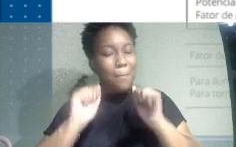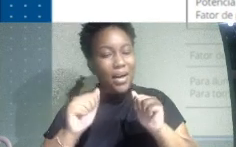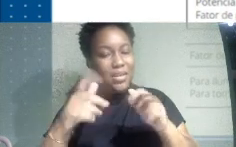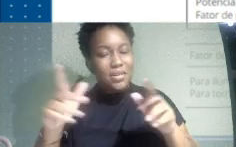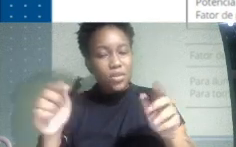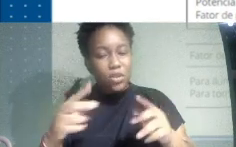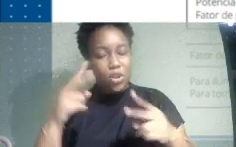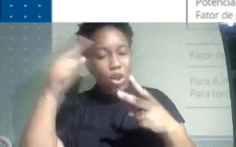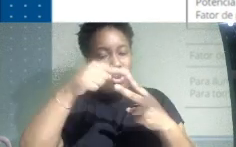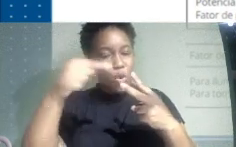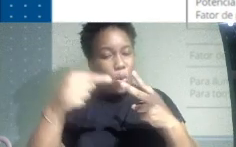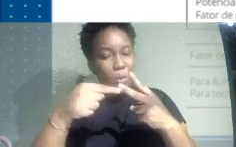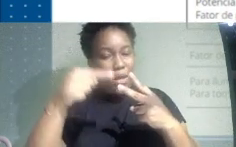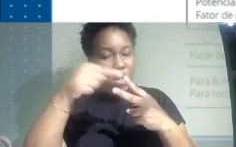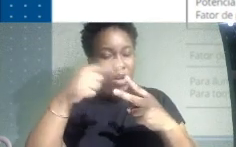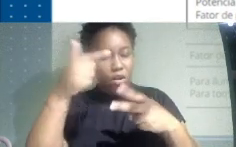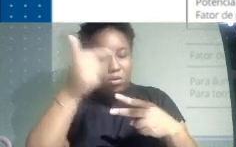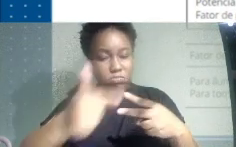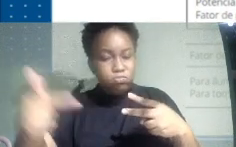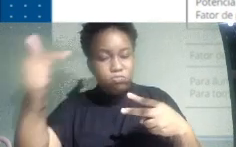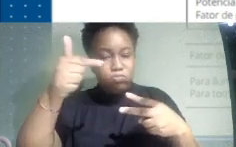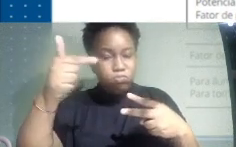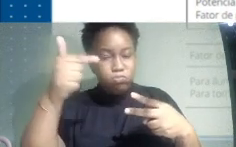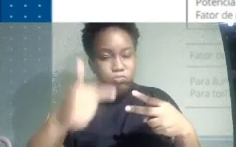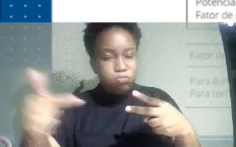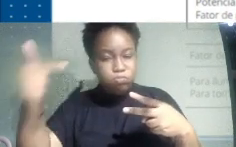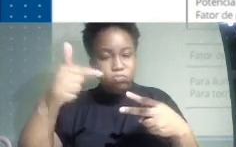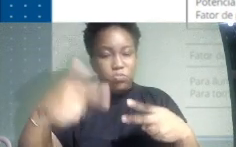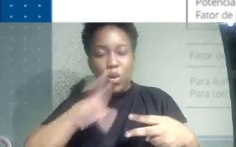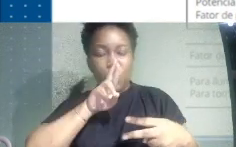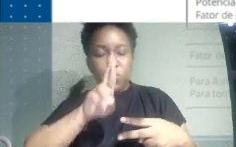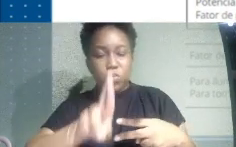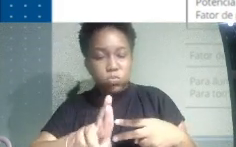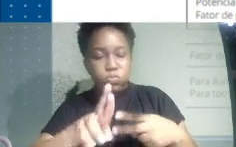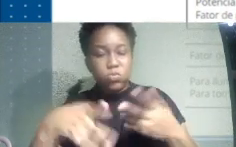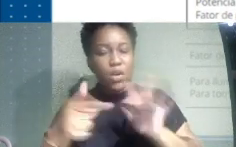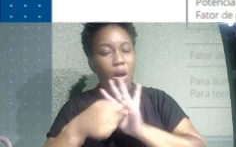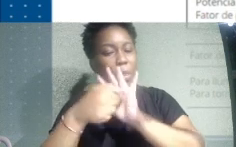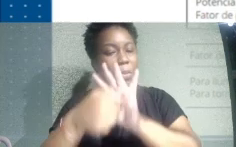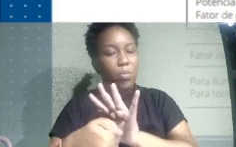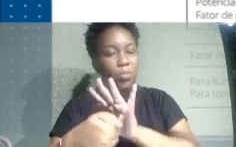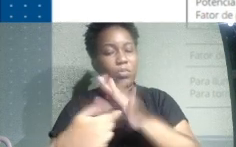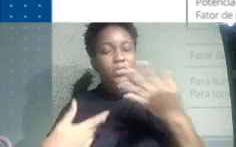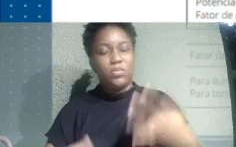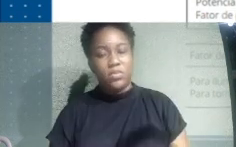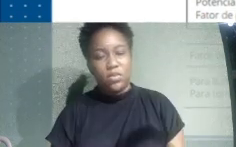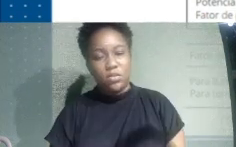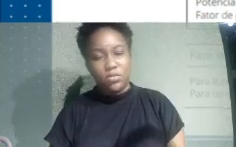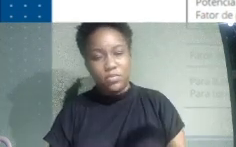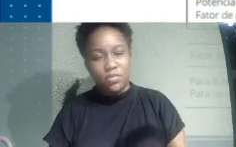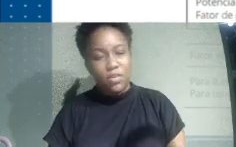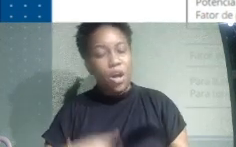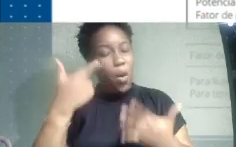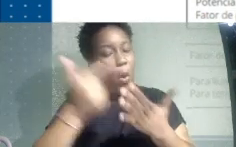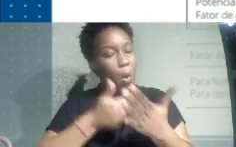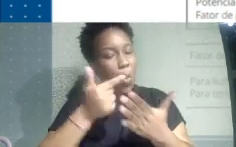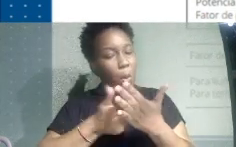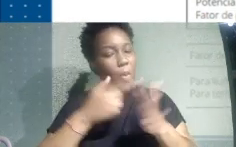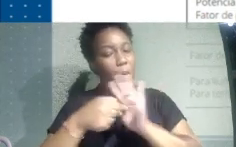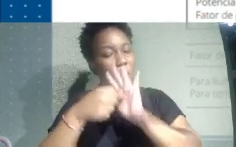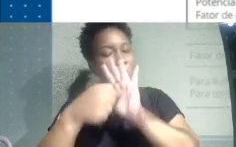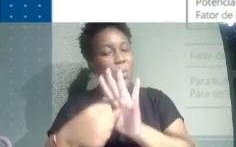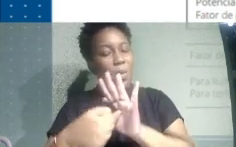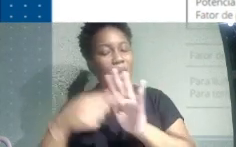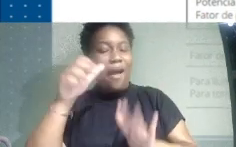soma dessas duas potências nos resulta na potência aparente, que é mais que o livro traz. Ele diz que a